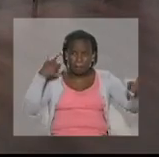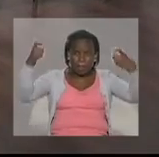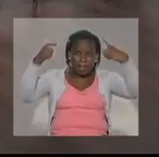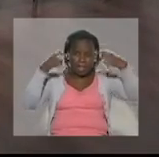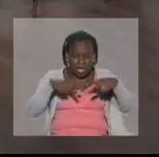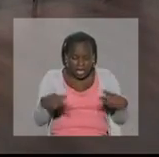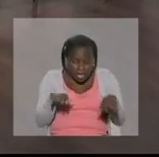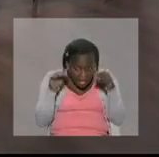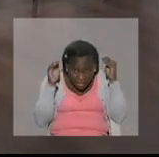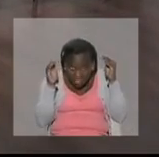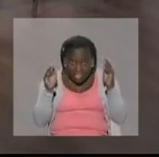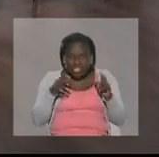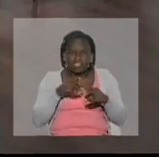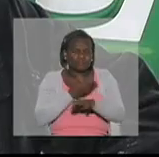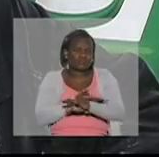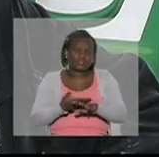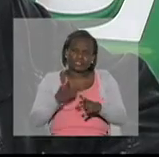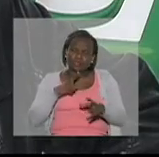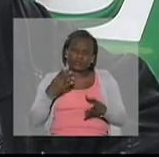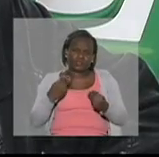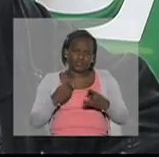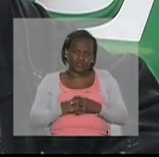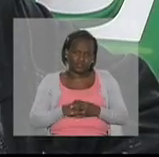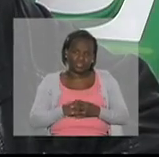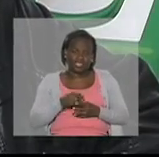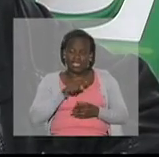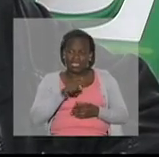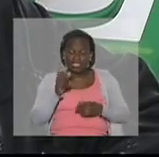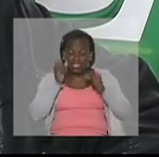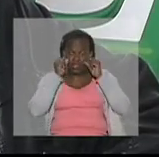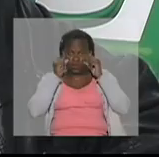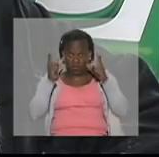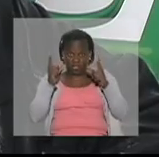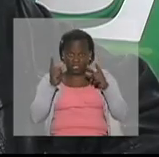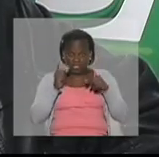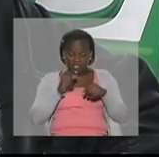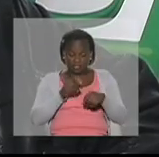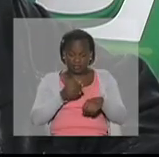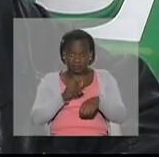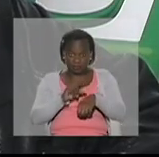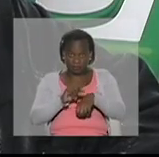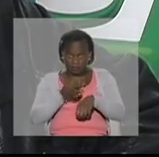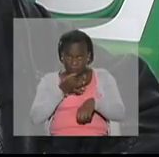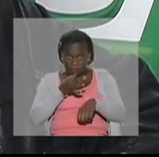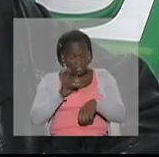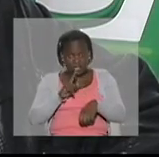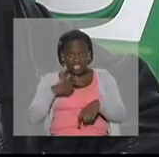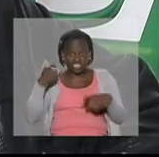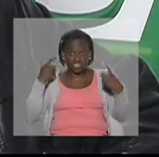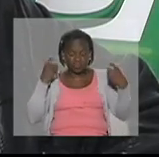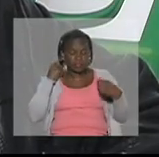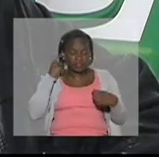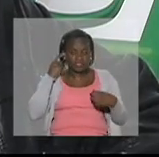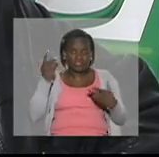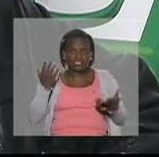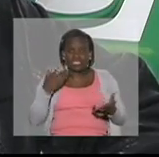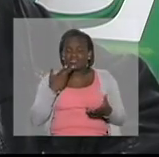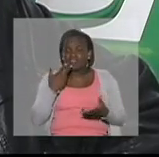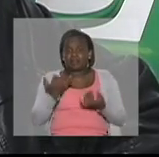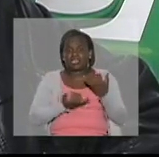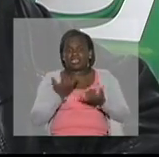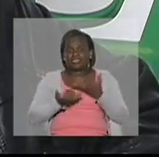chão quando estão rolando os tiroteios, é uma coisa frequente. Então, isso, eles acordam, às vezes o despertador deles são tiros. Então, eles já falam